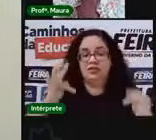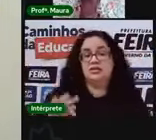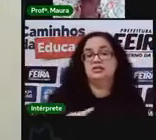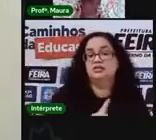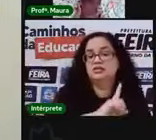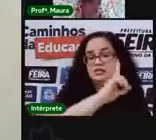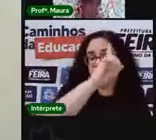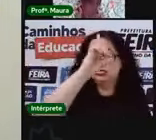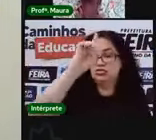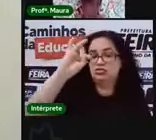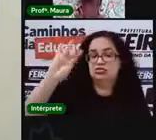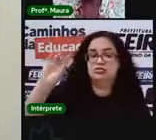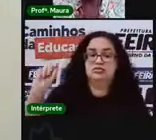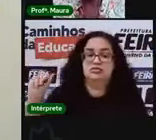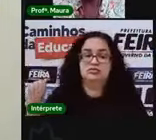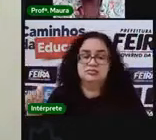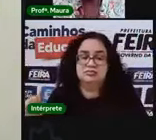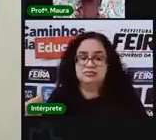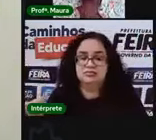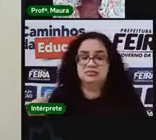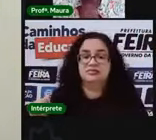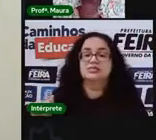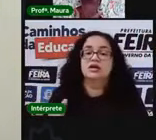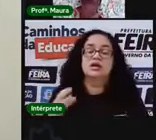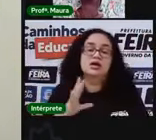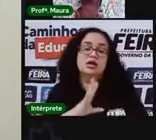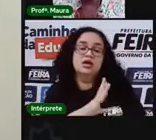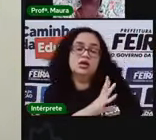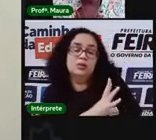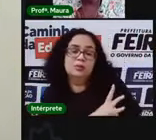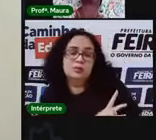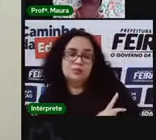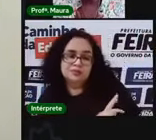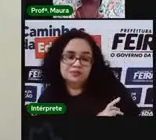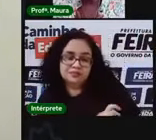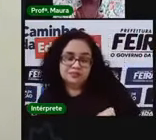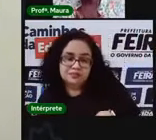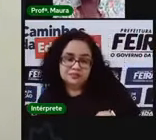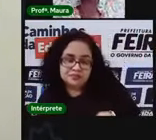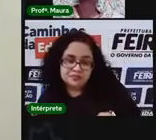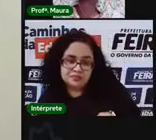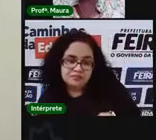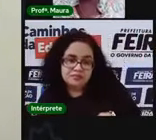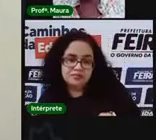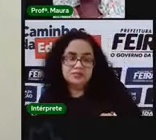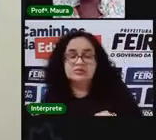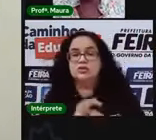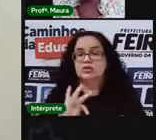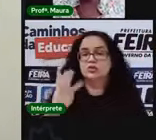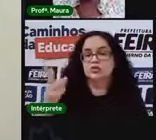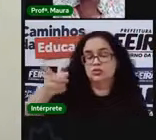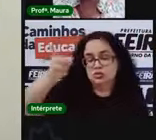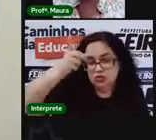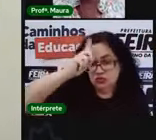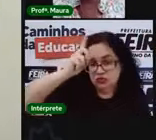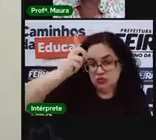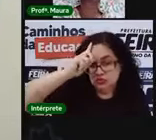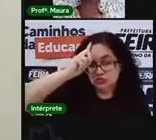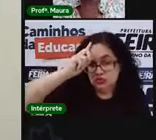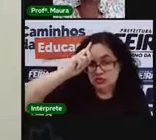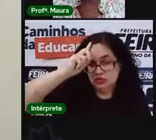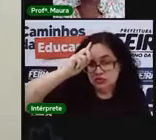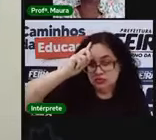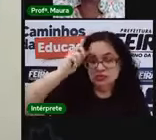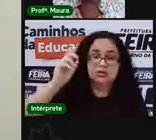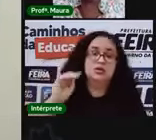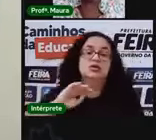certo? Tragam amor para dentro de si, cultivem, não é? Amor, e todos os dias, desejem